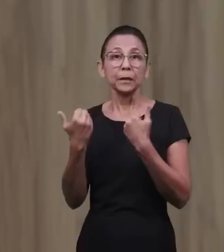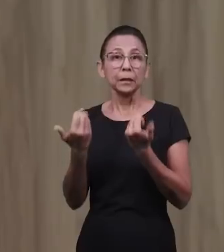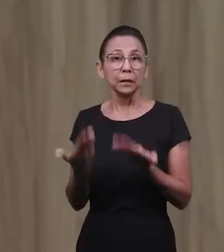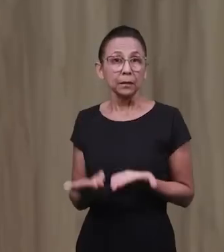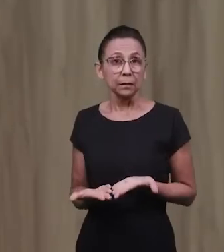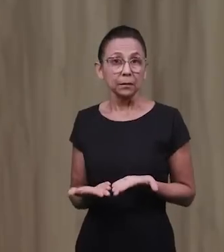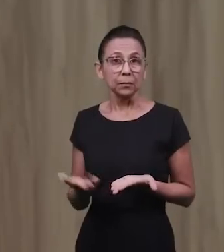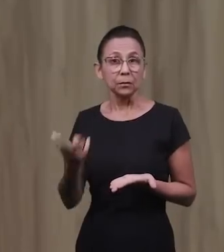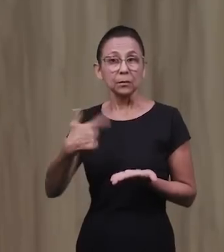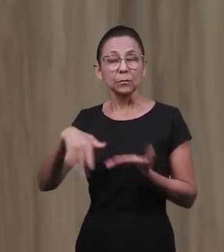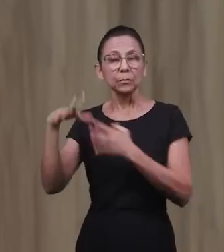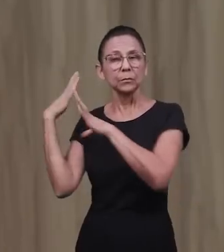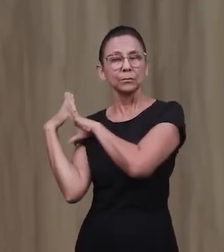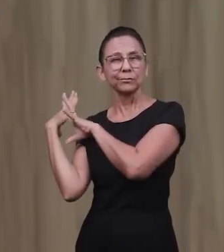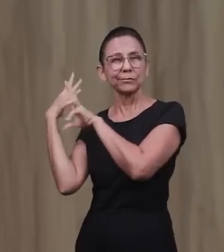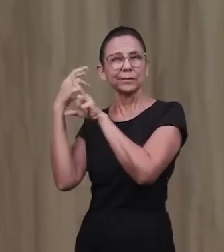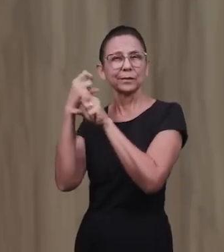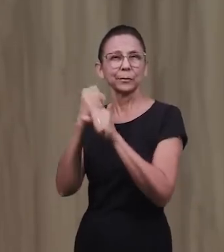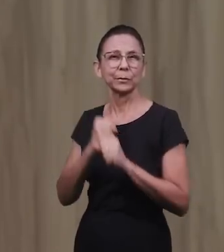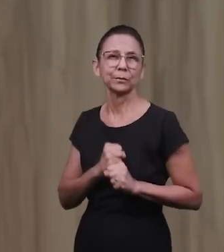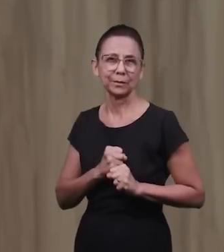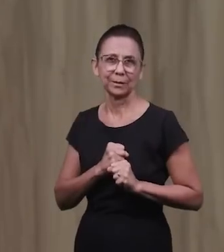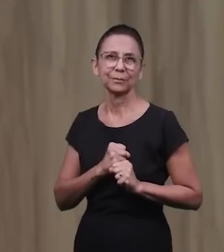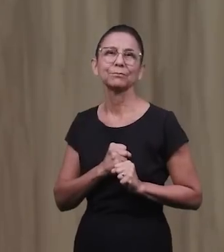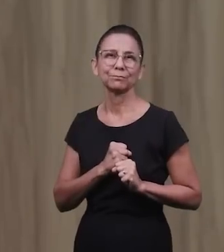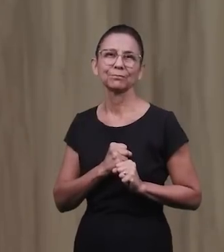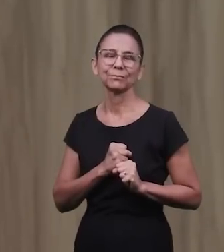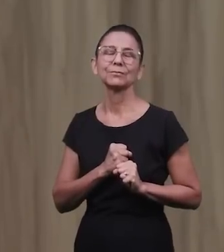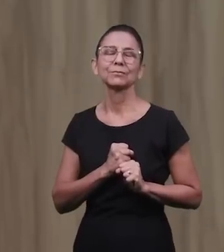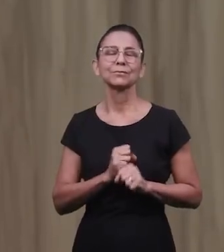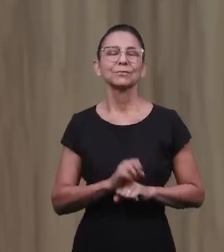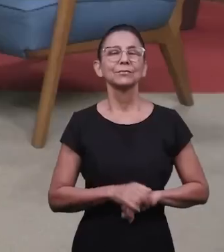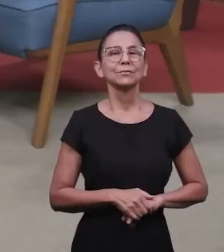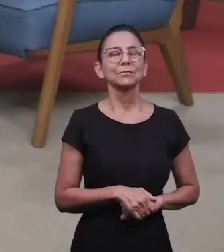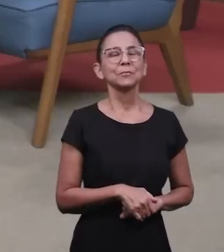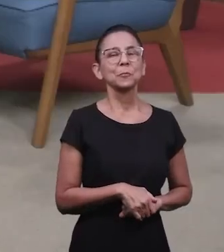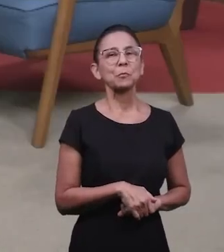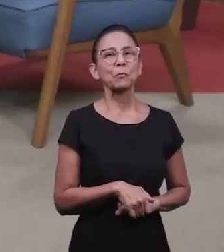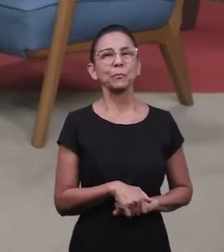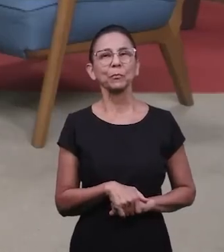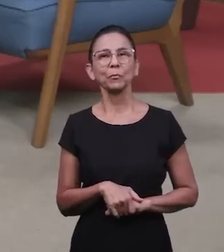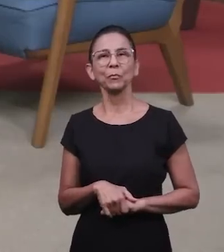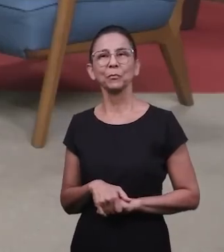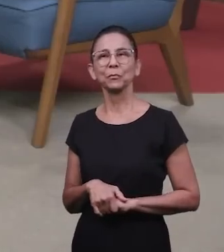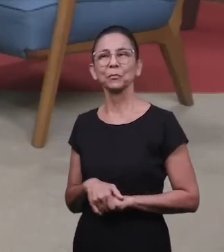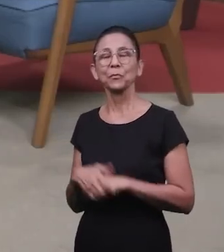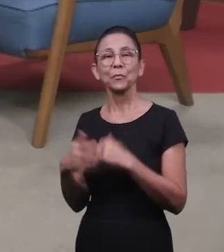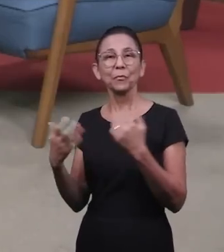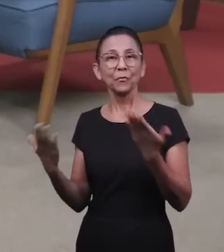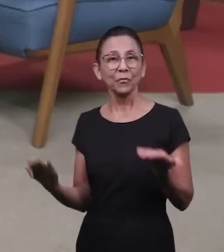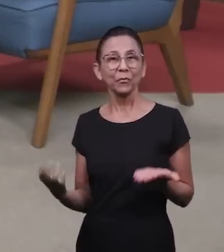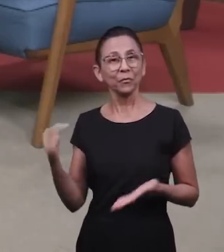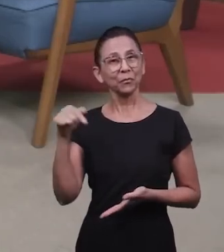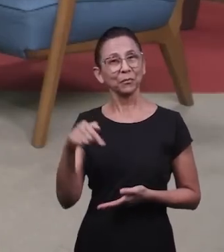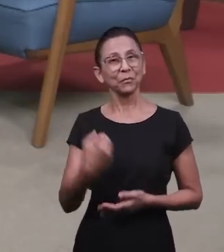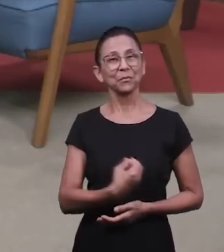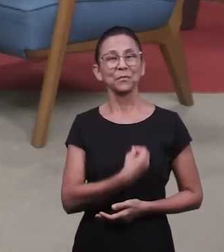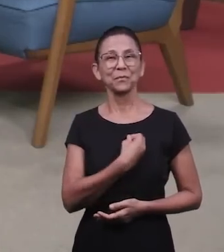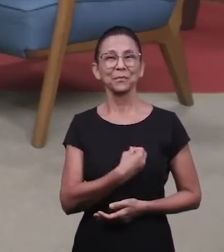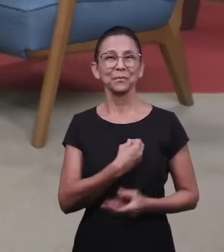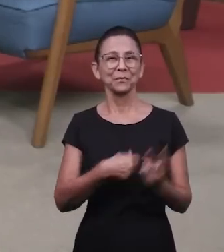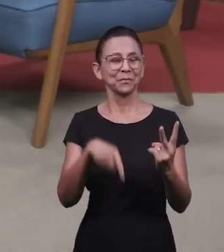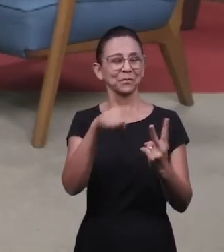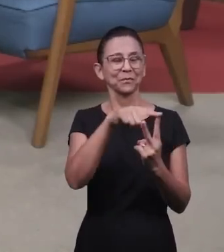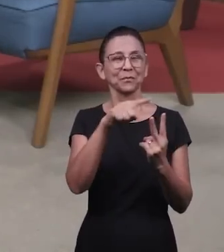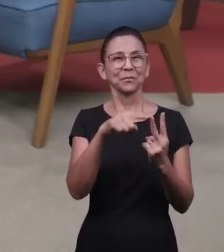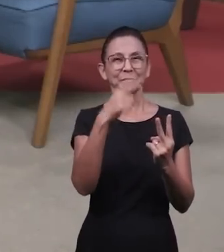fazer uma recapitulação. E para essa recapitulação, para esta abordagem, mais uma vez eu recebo